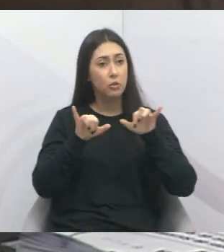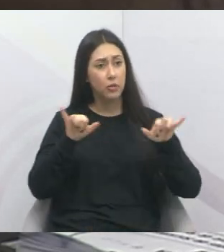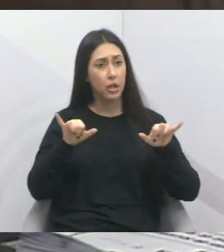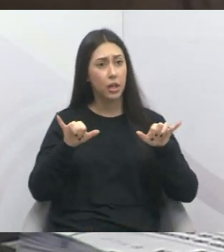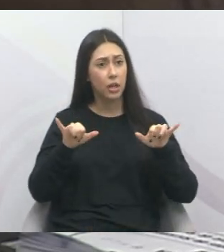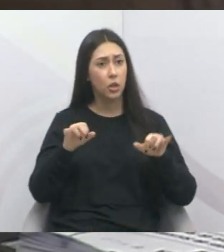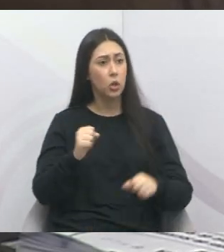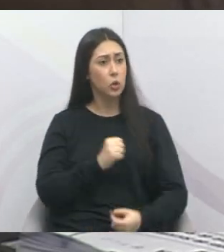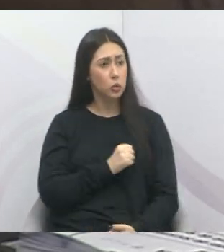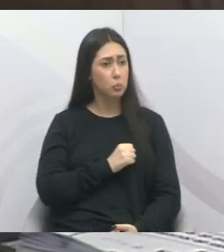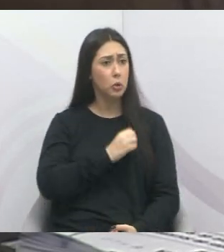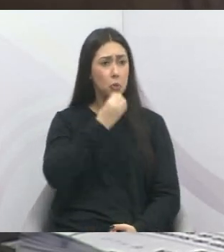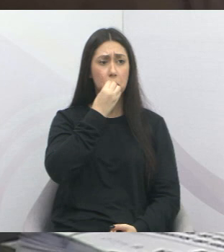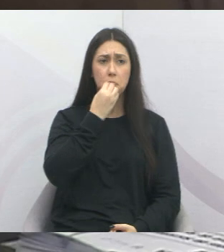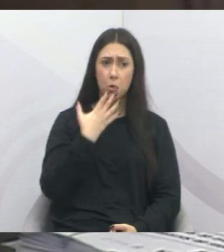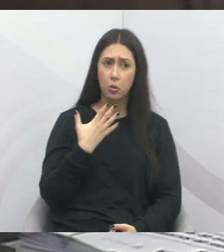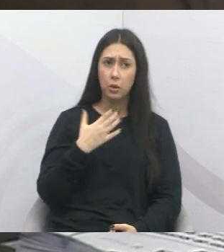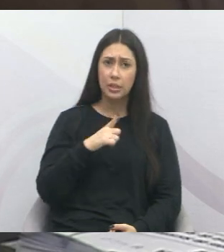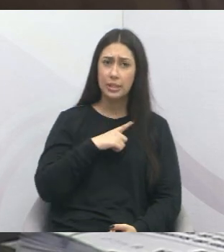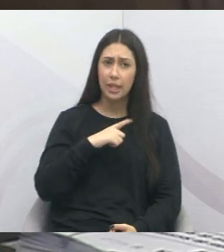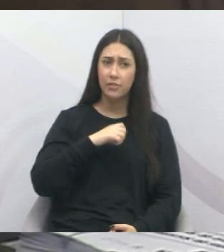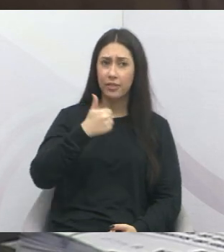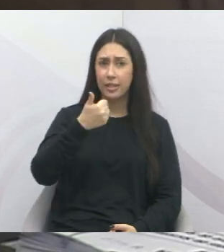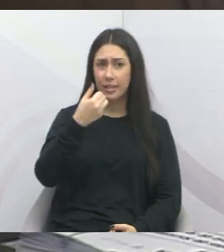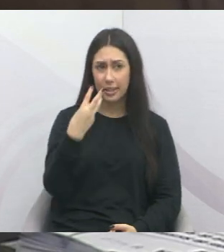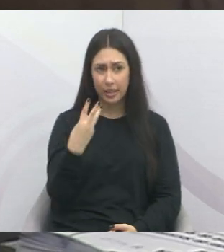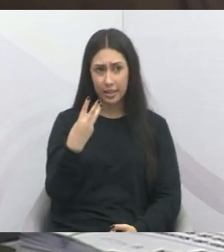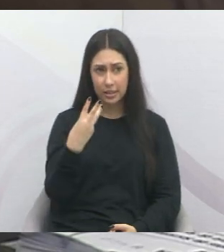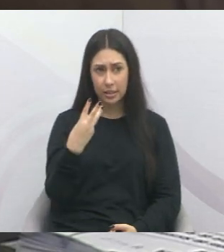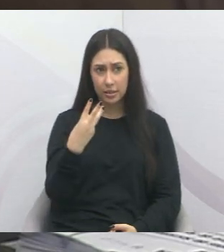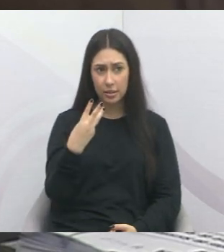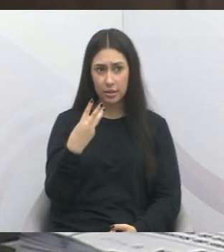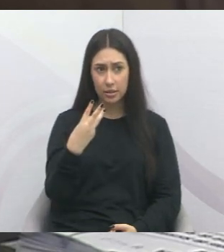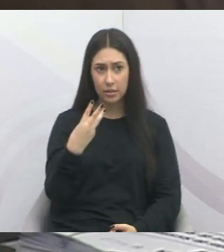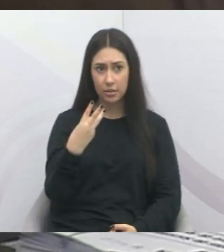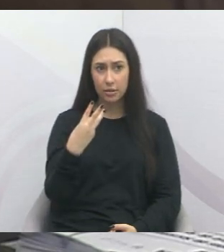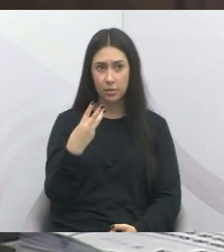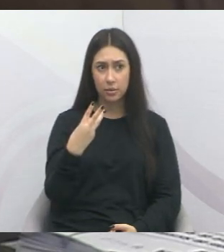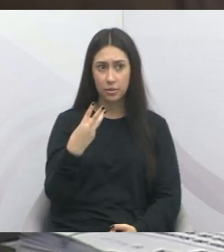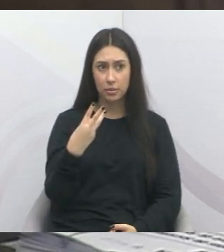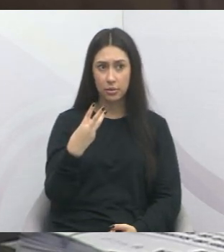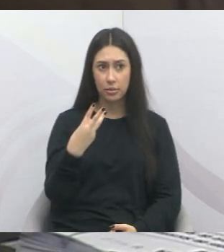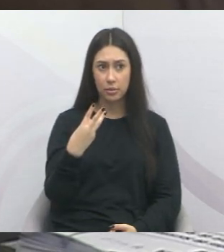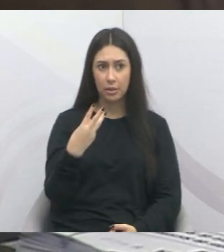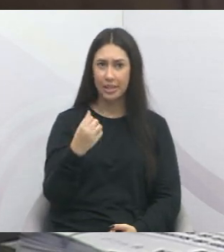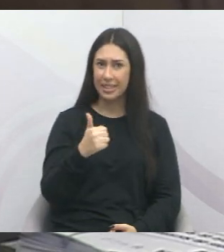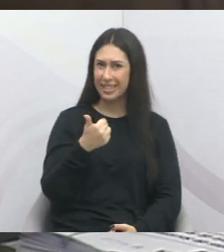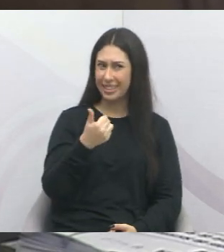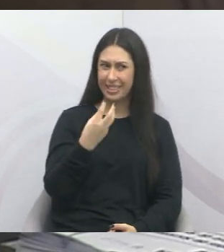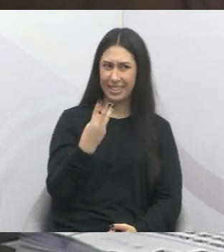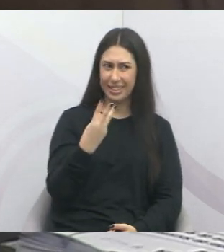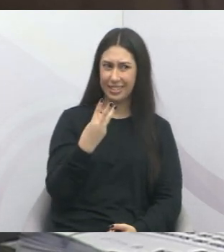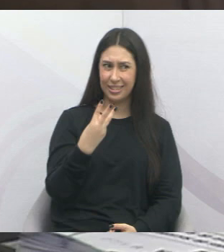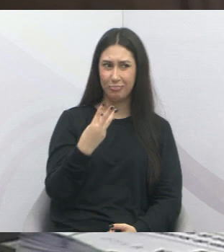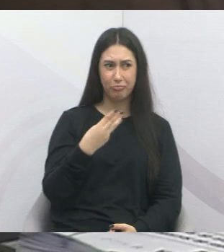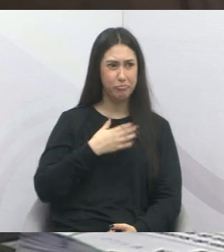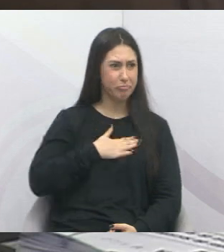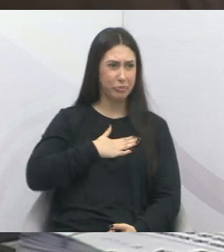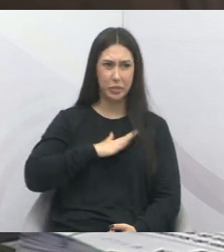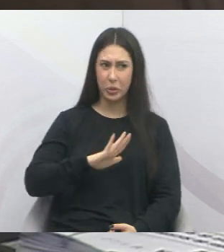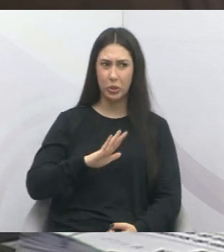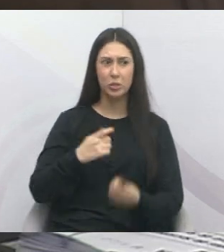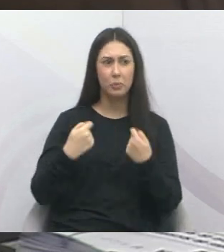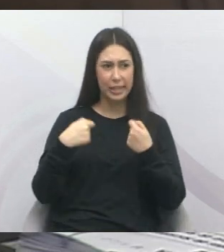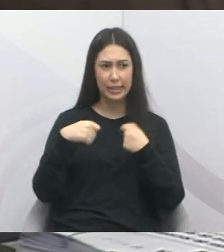de representante da saúde. Deu 13, viu? Falta um ou vem mais um, senão fica difícil. 13 é um número que a gente não agrada aqui na casa,